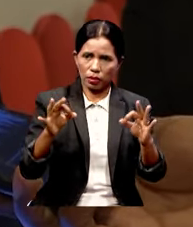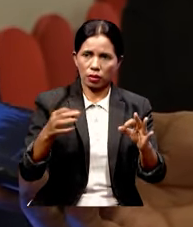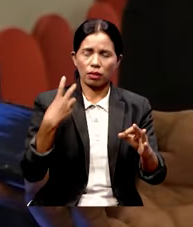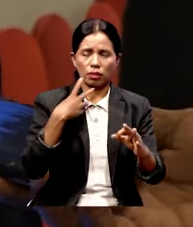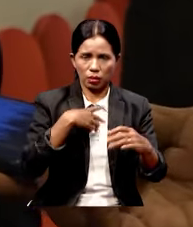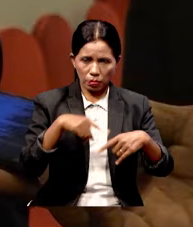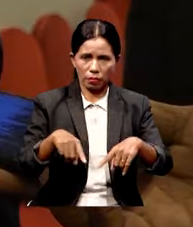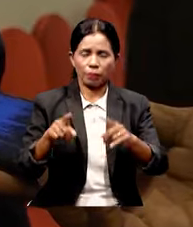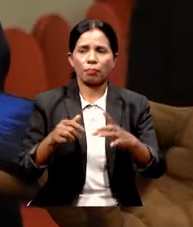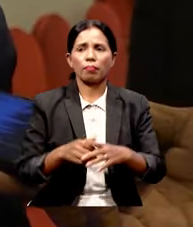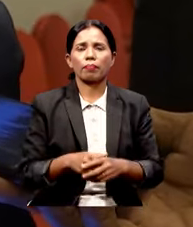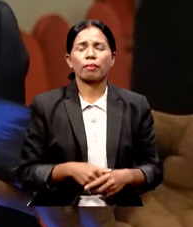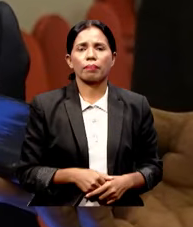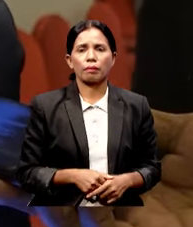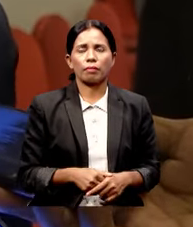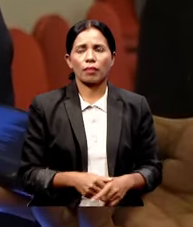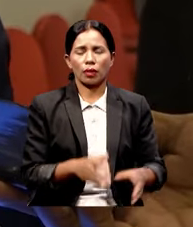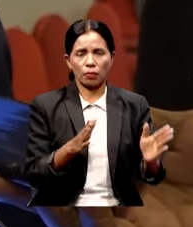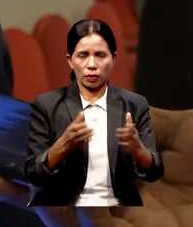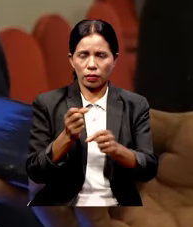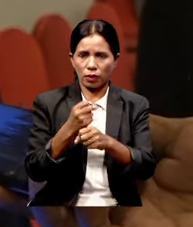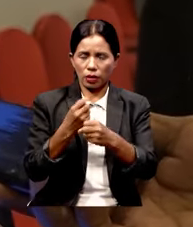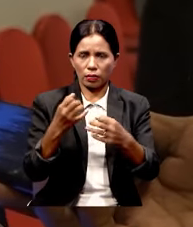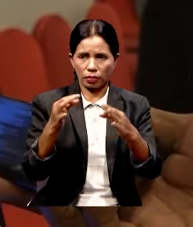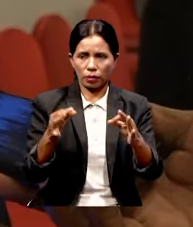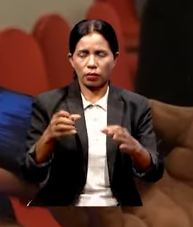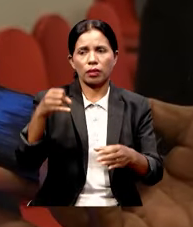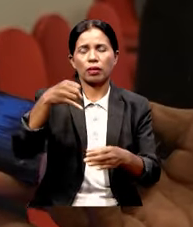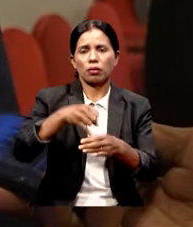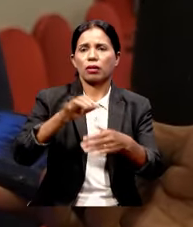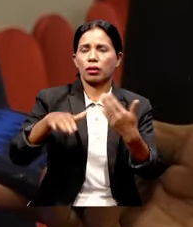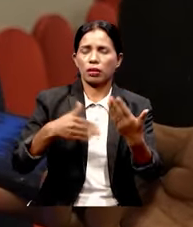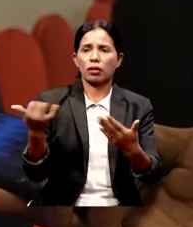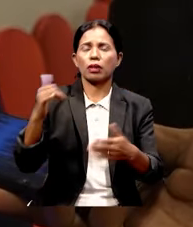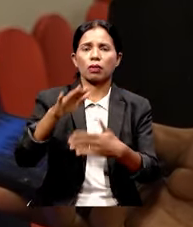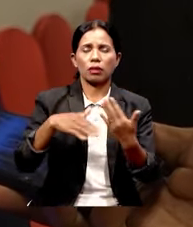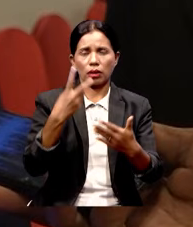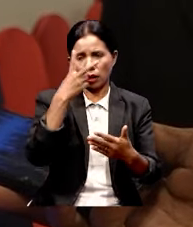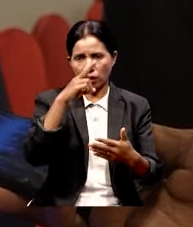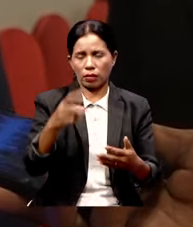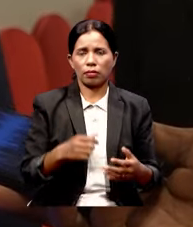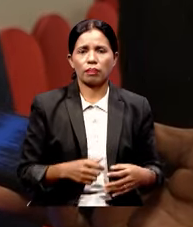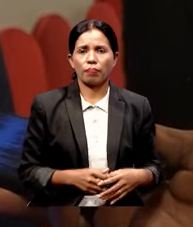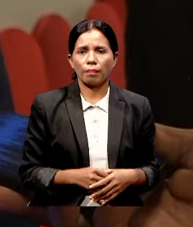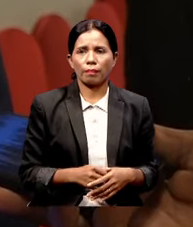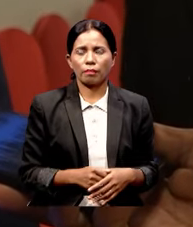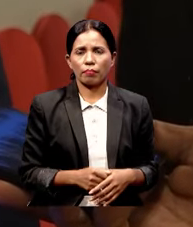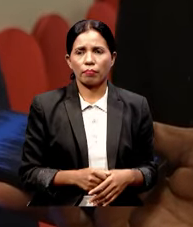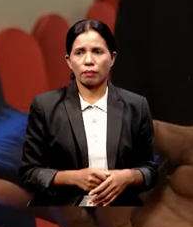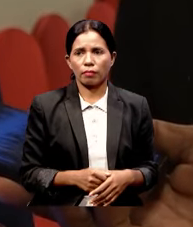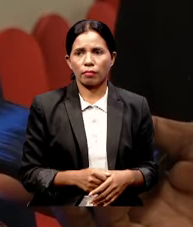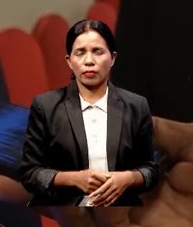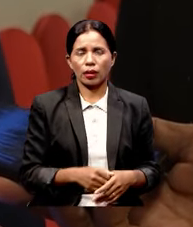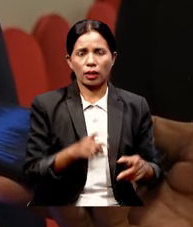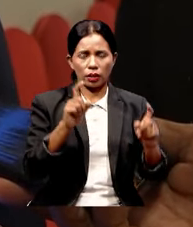masa kata itu prosesional proses inklusi siru itu itu ane ya dia kan buat para oh tek